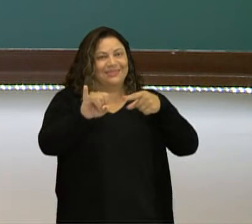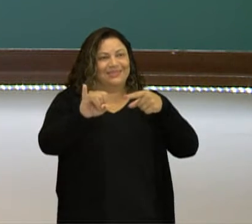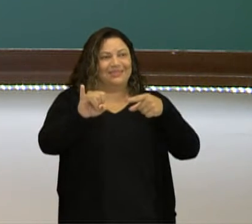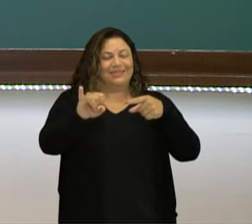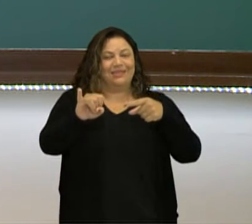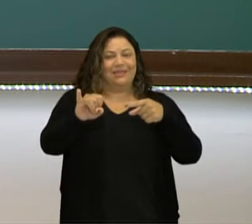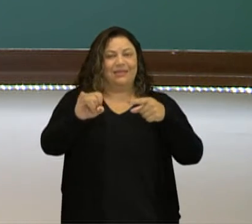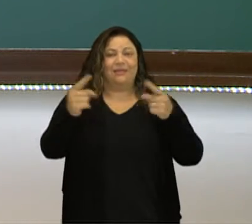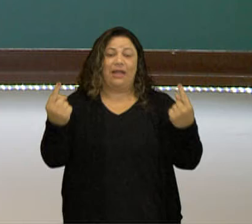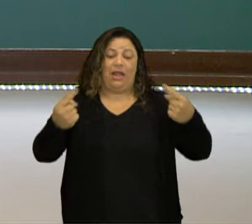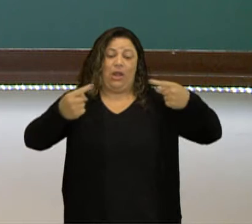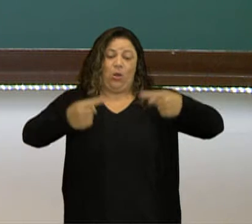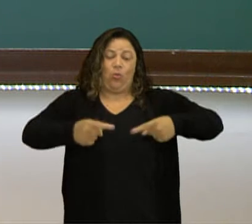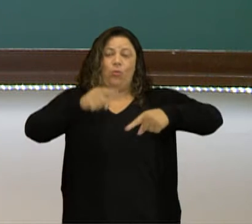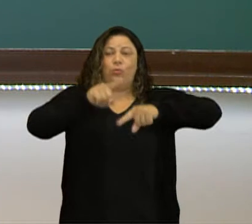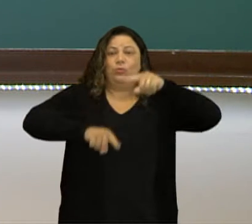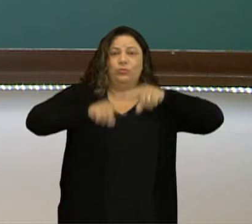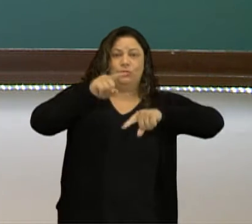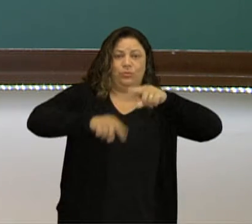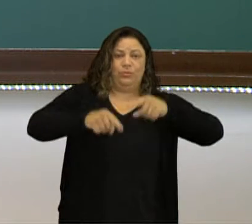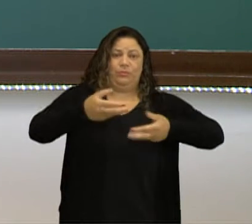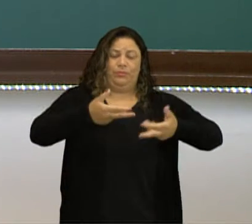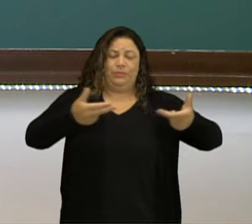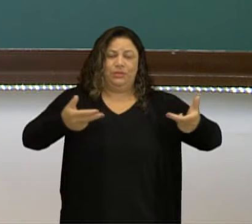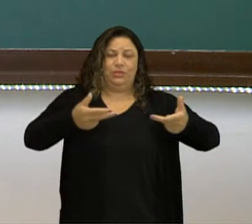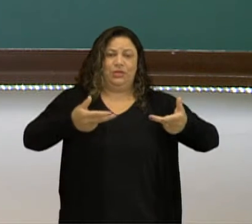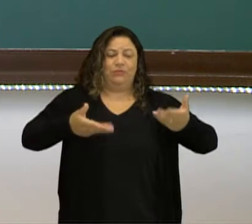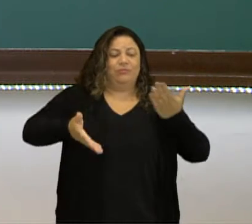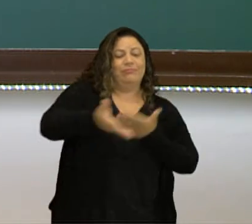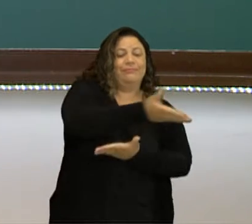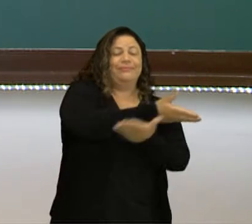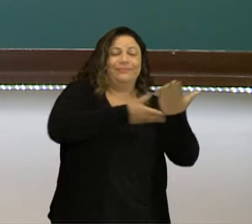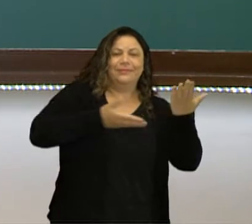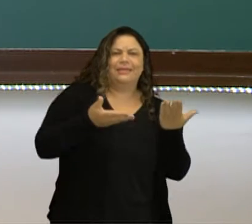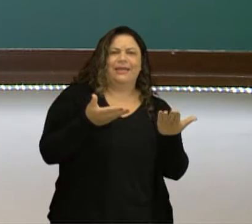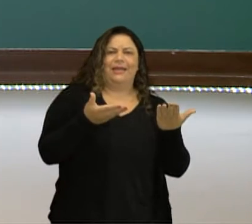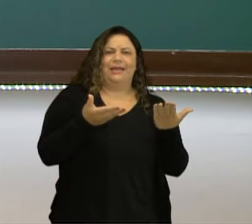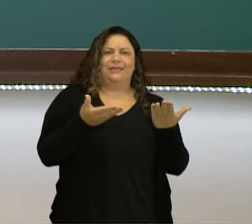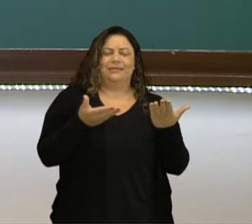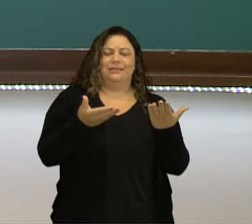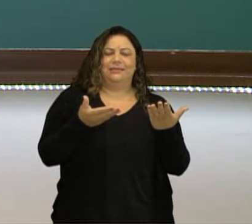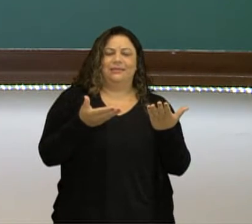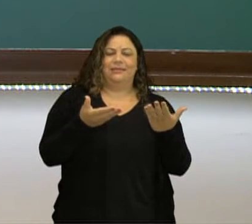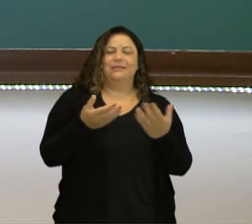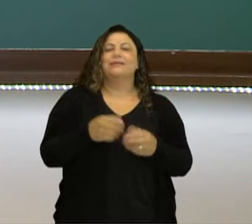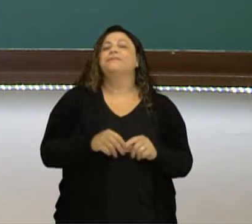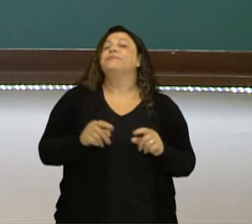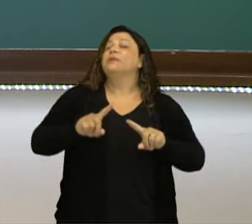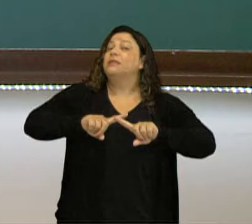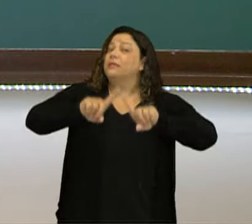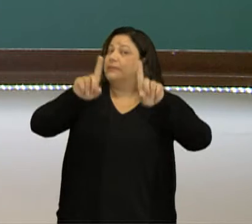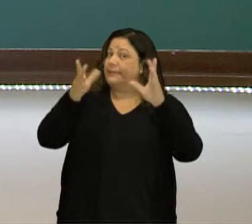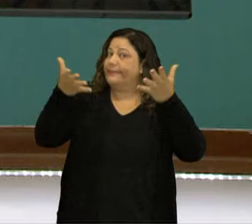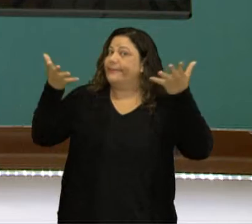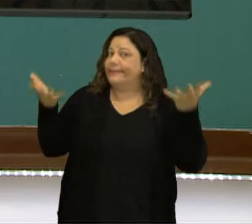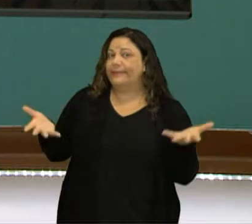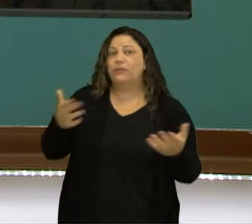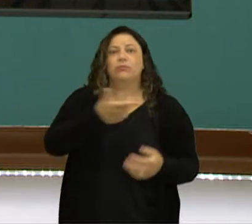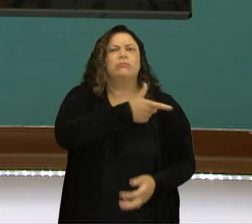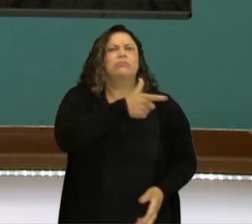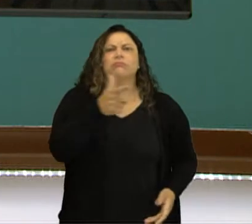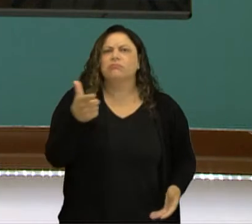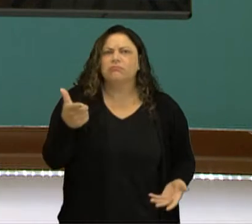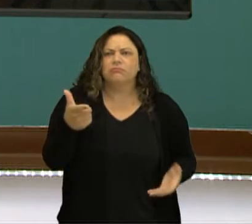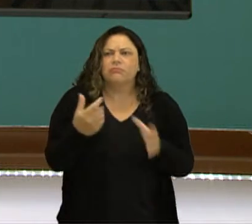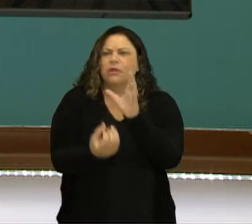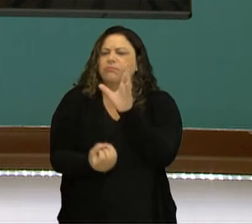outro objeto, vai ter ação, eu vou interagir com ele e depois terá a reação. Ou seja, nesse caso, não existe essa força, ela simplesmente